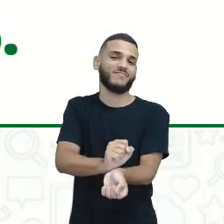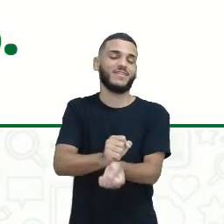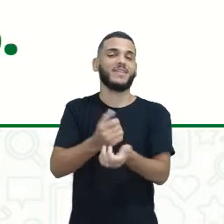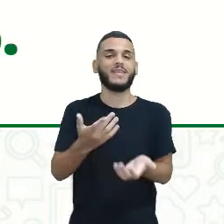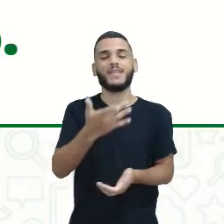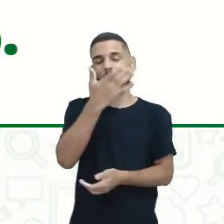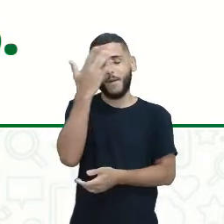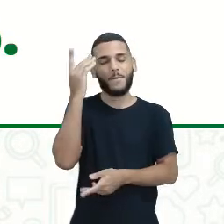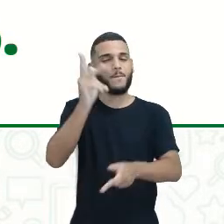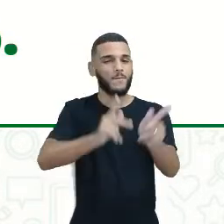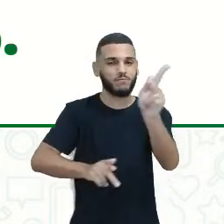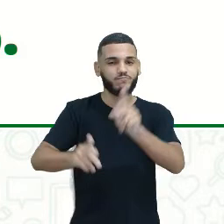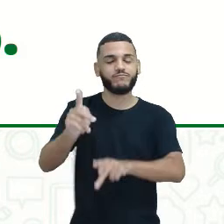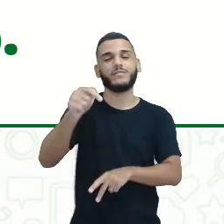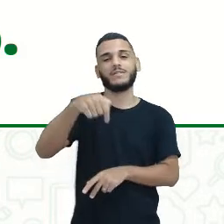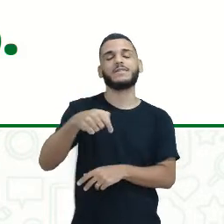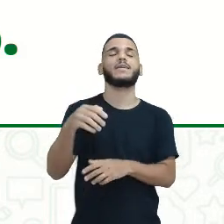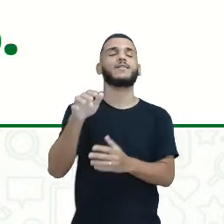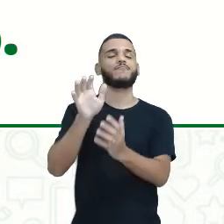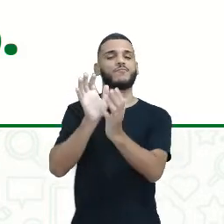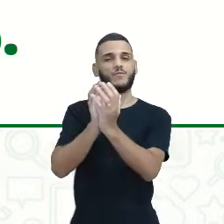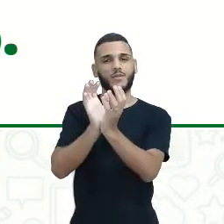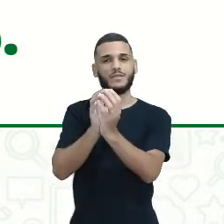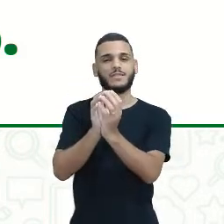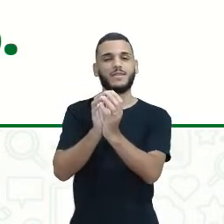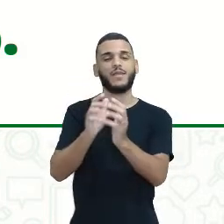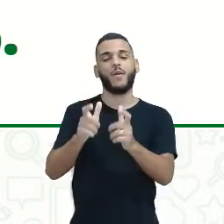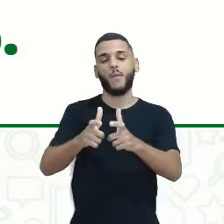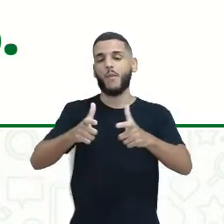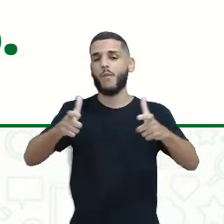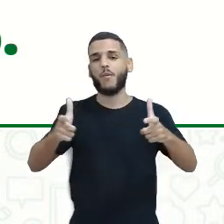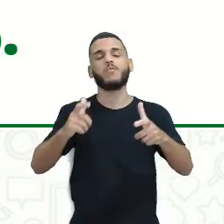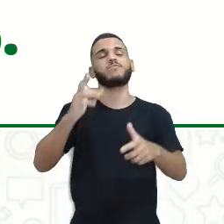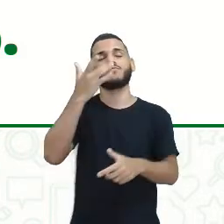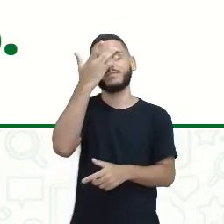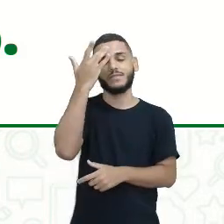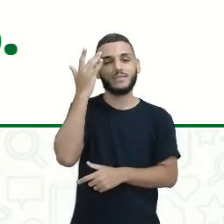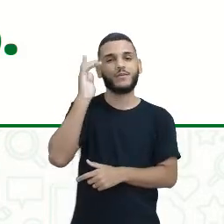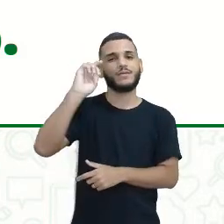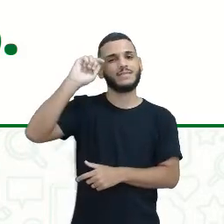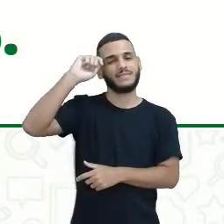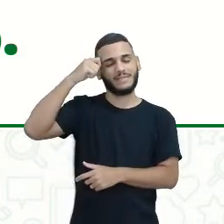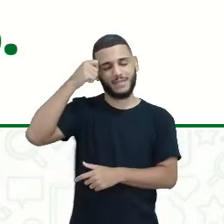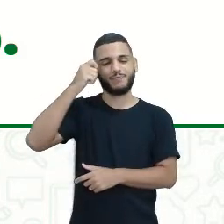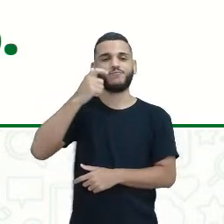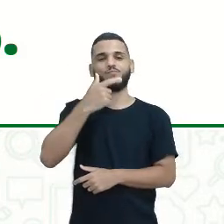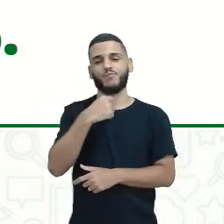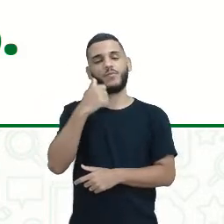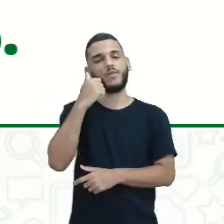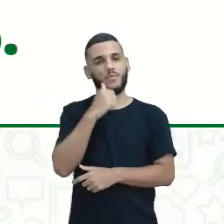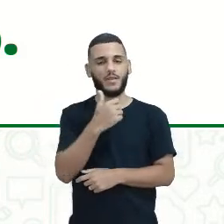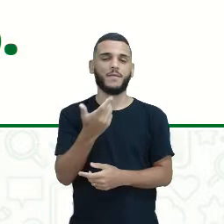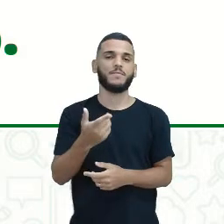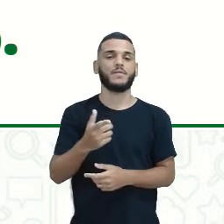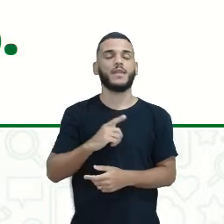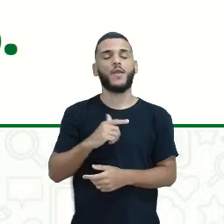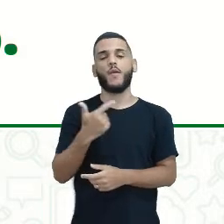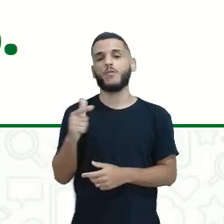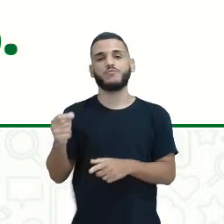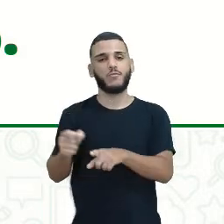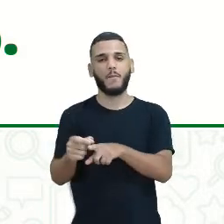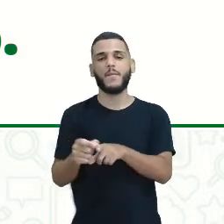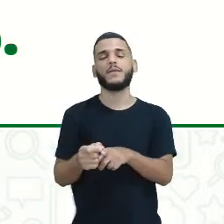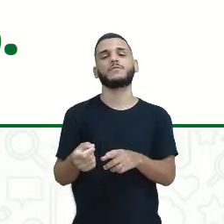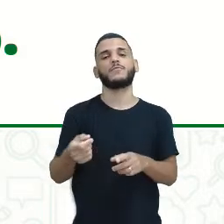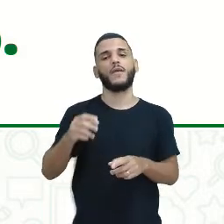Recife ainda de maioria, né, de negros e negras, enquanto que outros bairros, por exemplo, como Boa Viagem, a gente